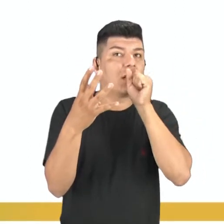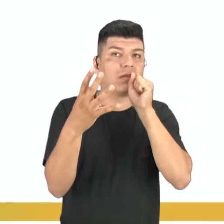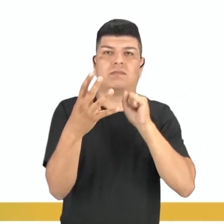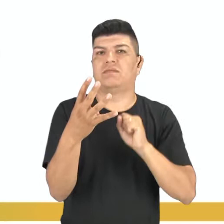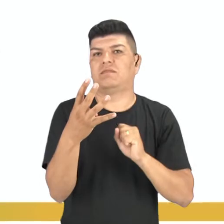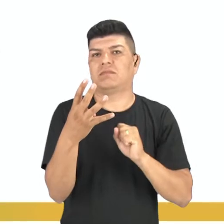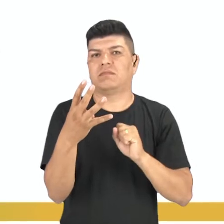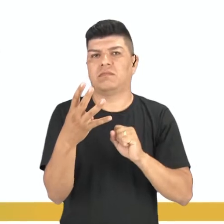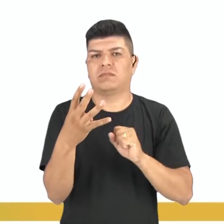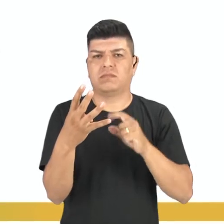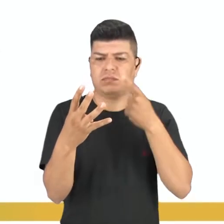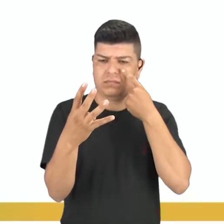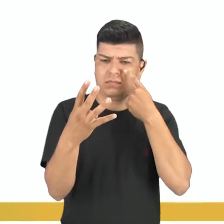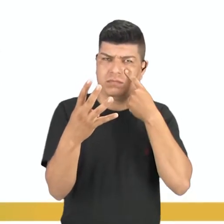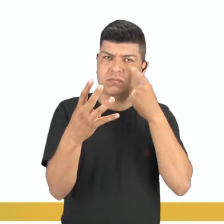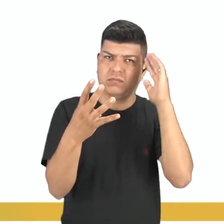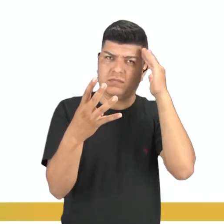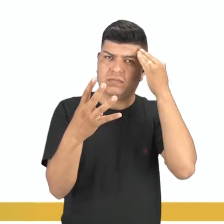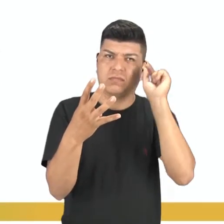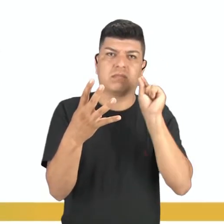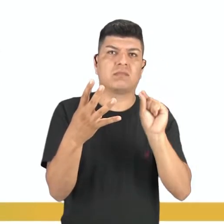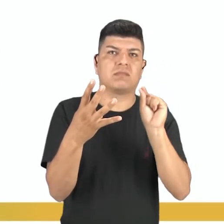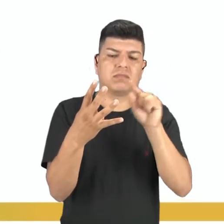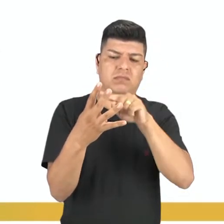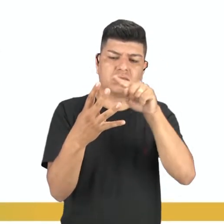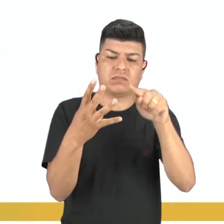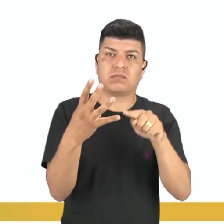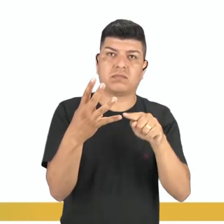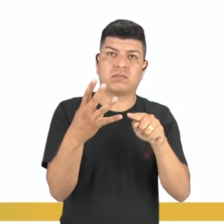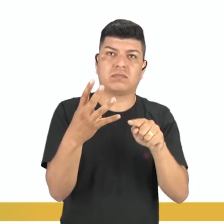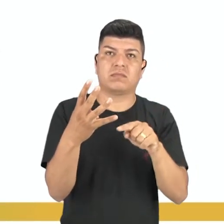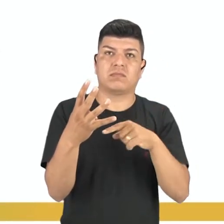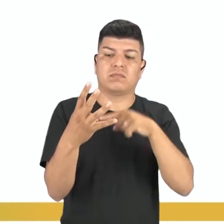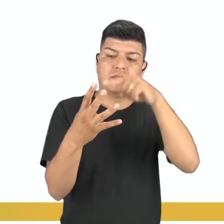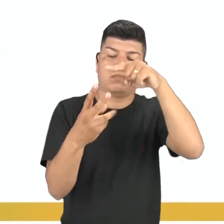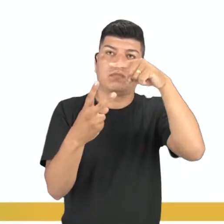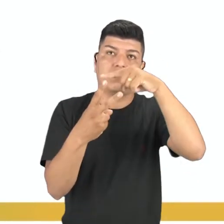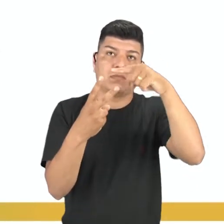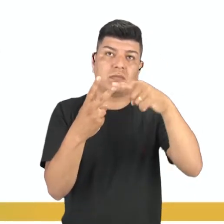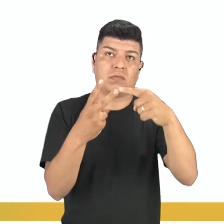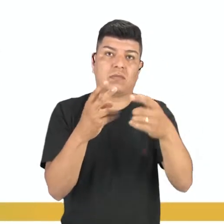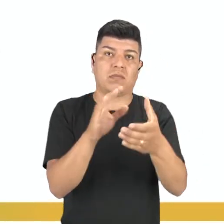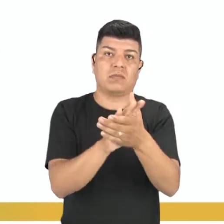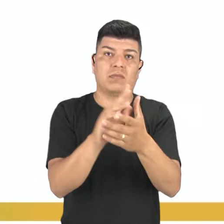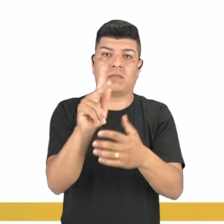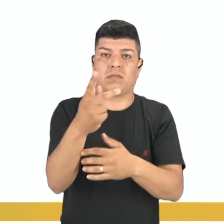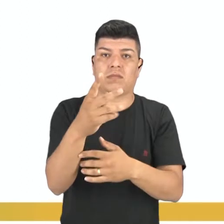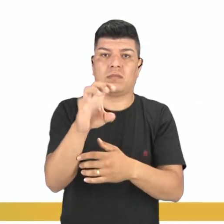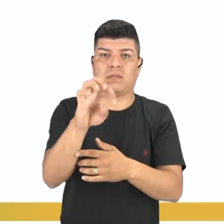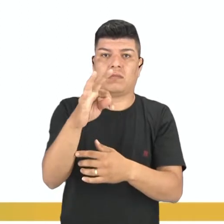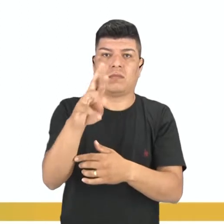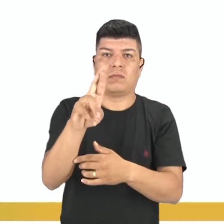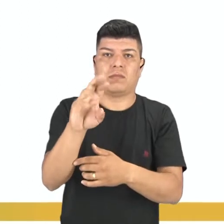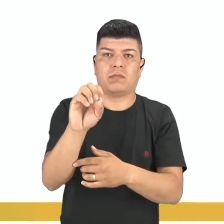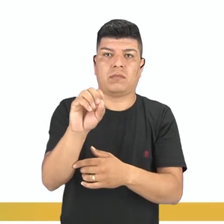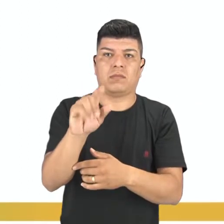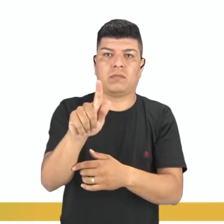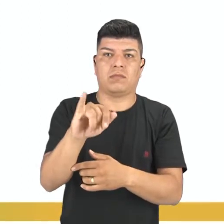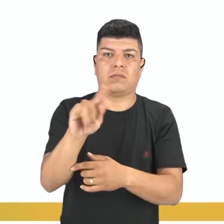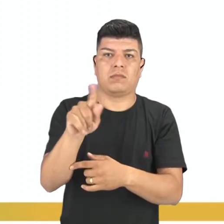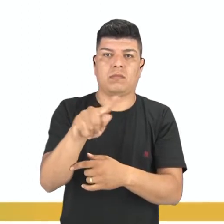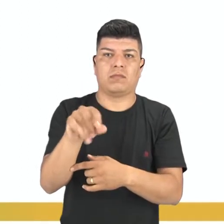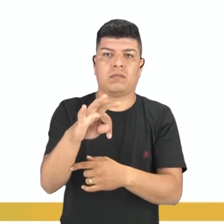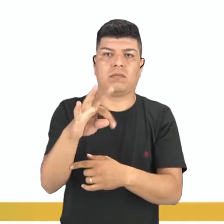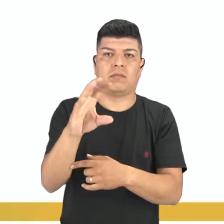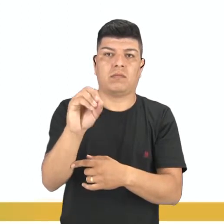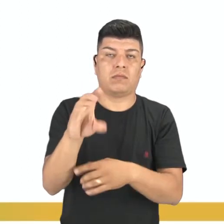e nós temos um laranjinha O que que a gente já de cara pode entender que eu tenho cruzamento de dois indivíduos